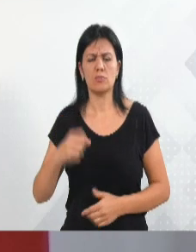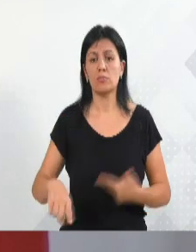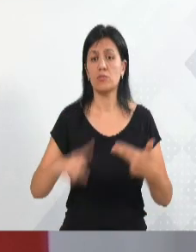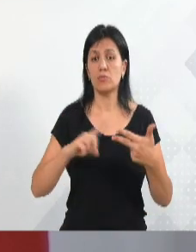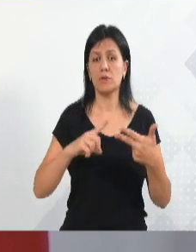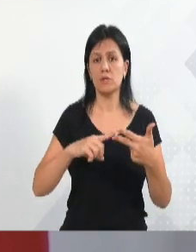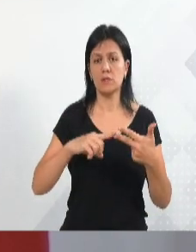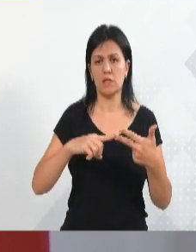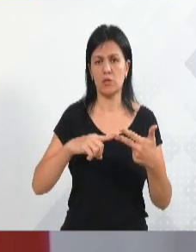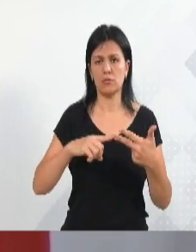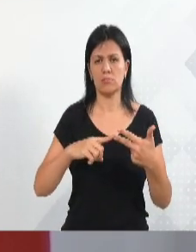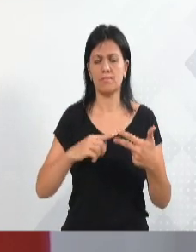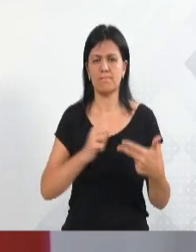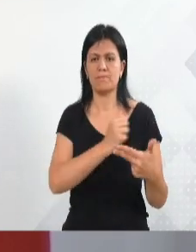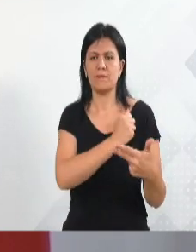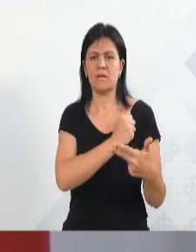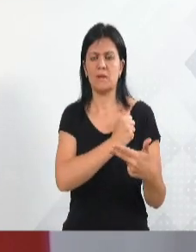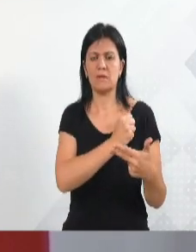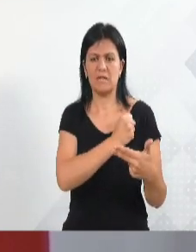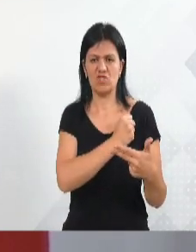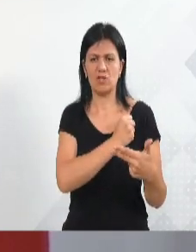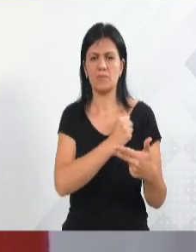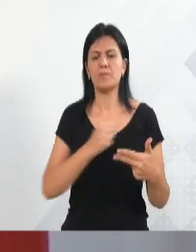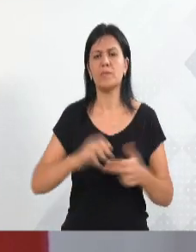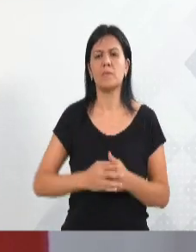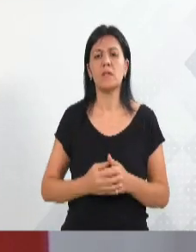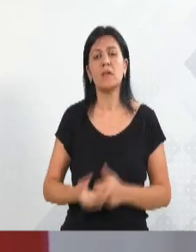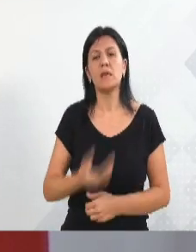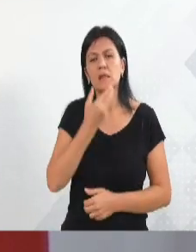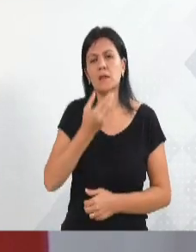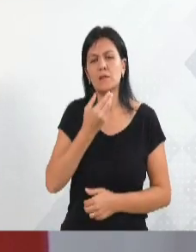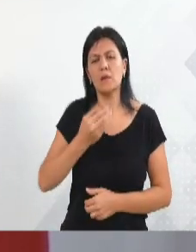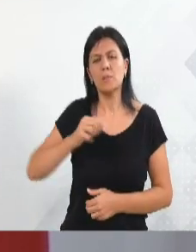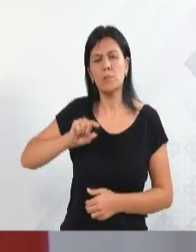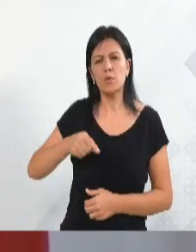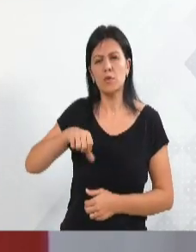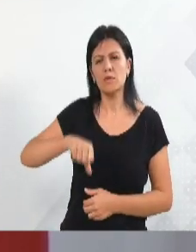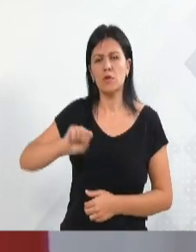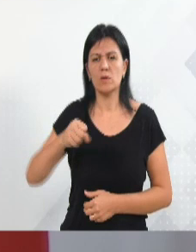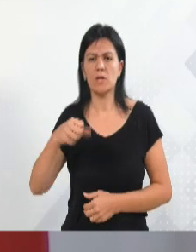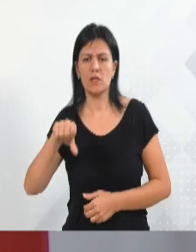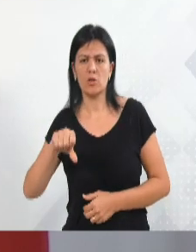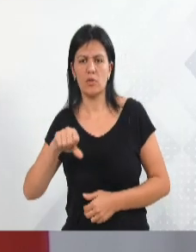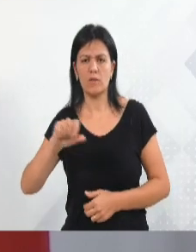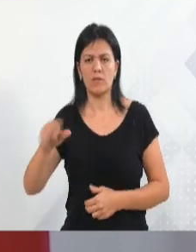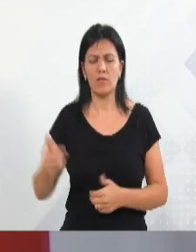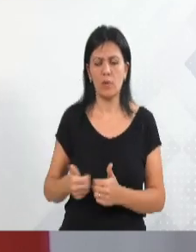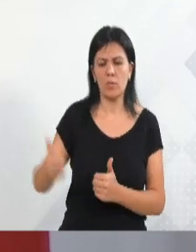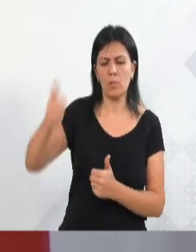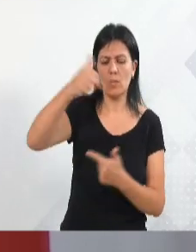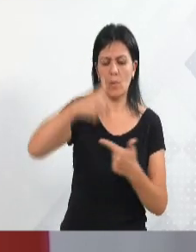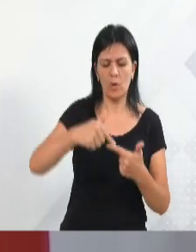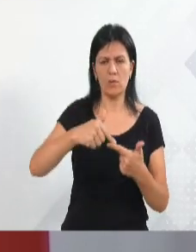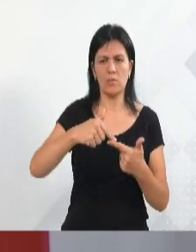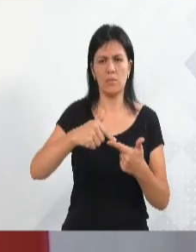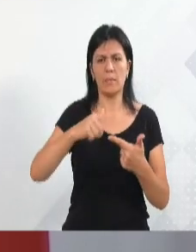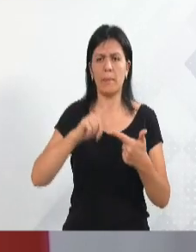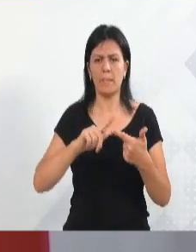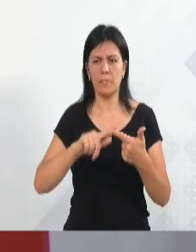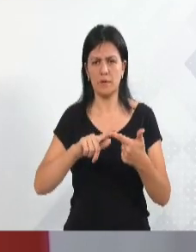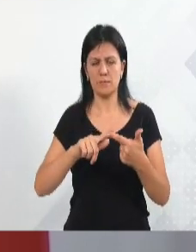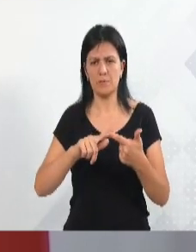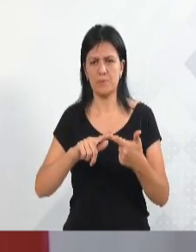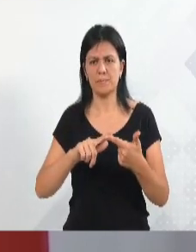sargento. Em dezembro de 1989, aqui foi promovido a segundo sargento. Então, em 1997, primeiro sargento.